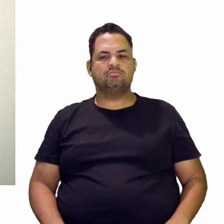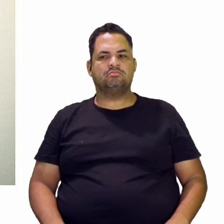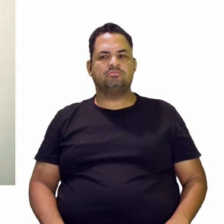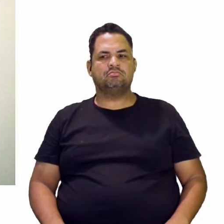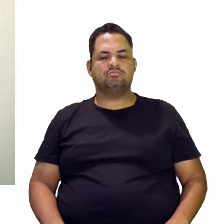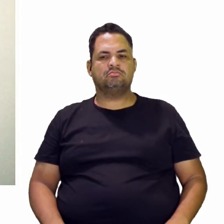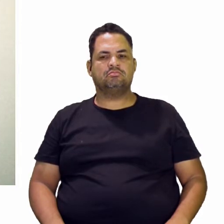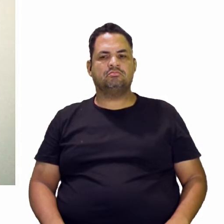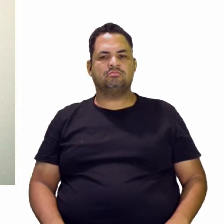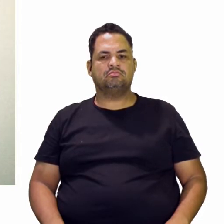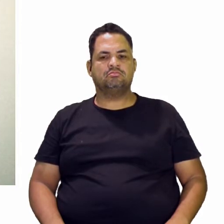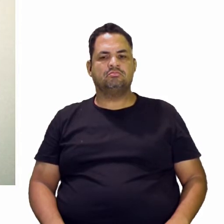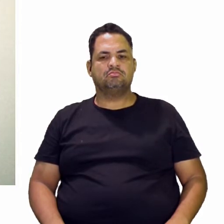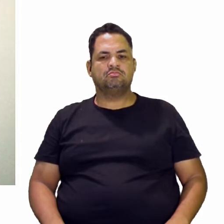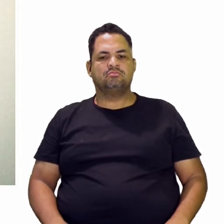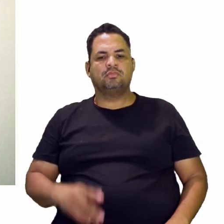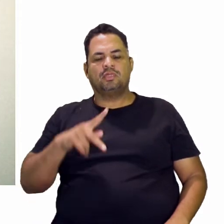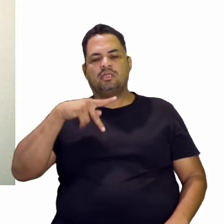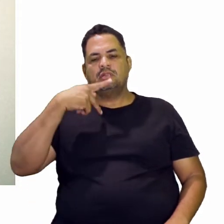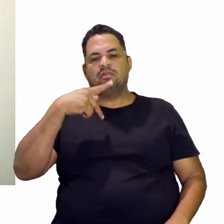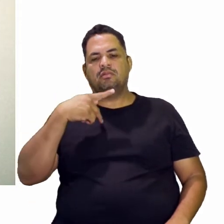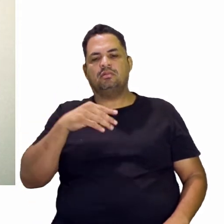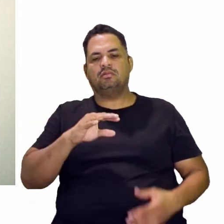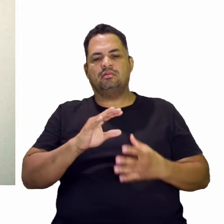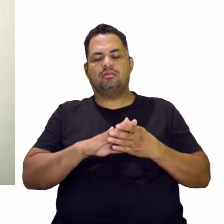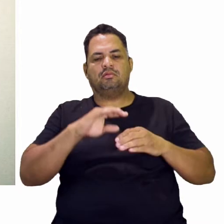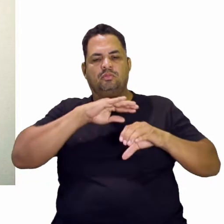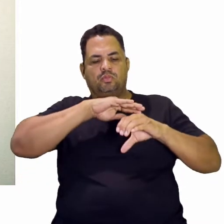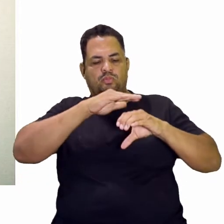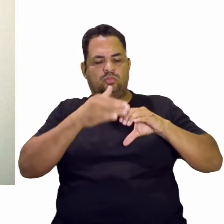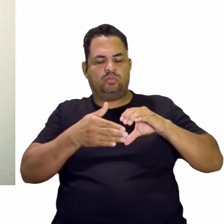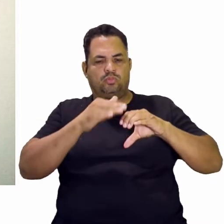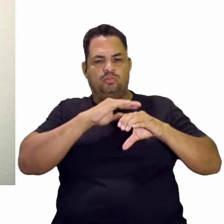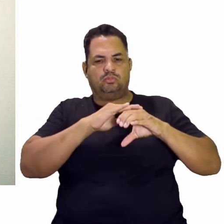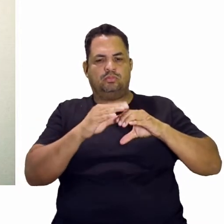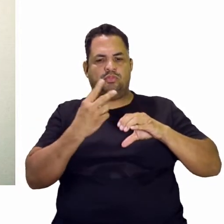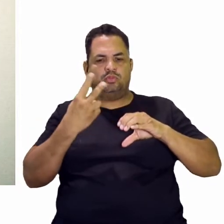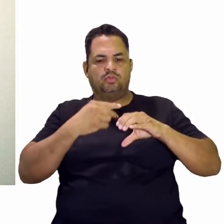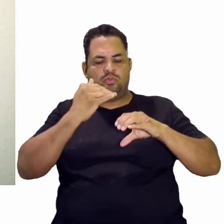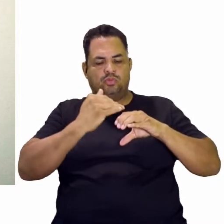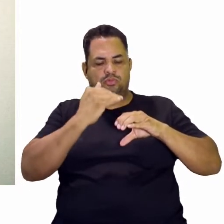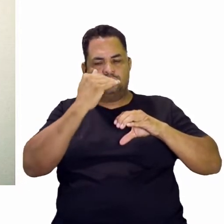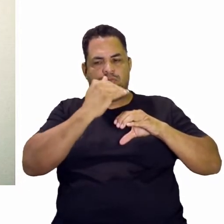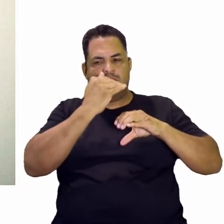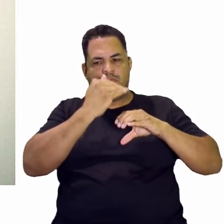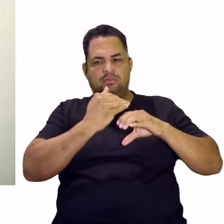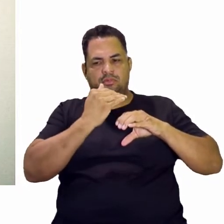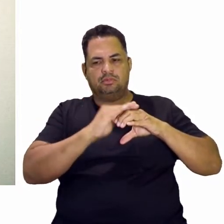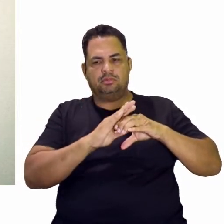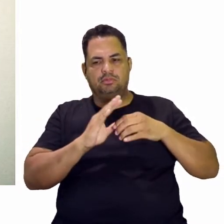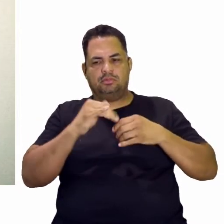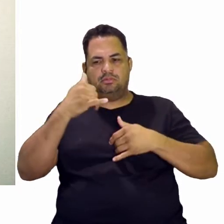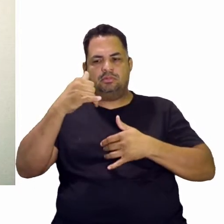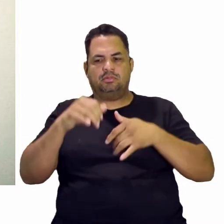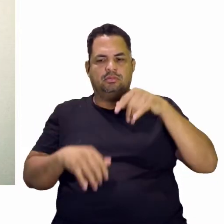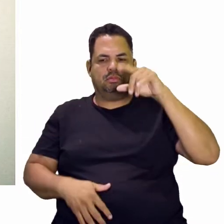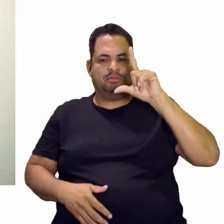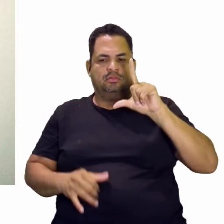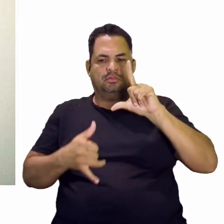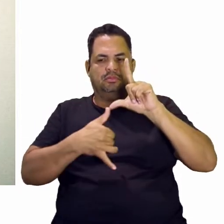Então, como a gente falou que a membrana plasmática ela é constituída por uma bicamada lipídica, olha o que vai